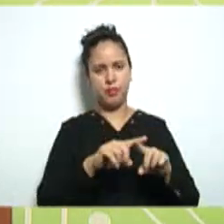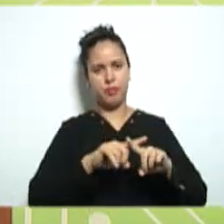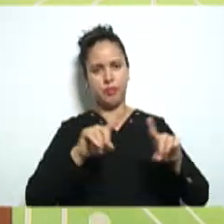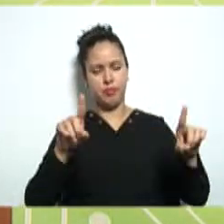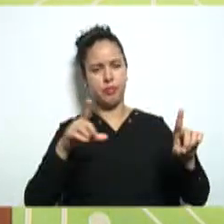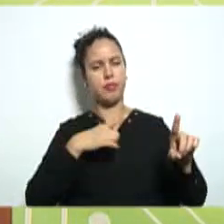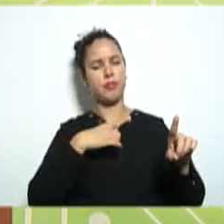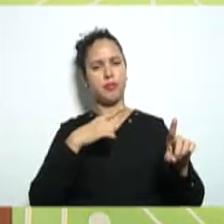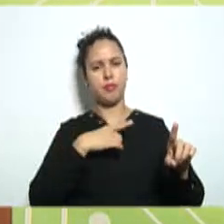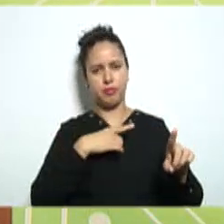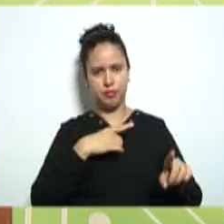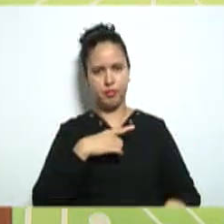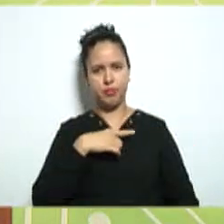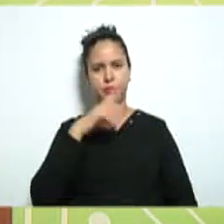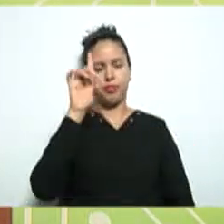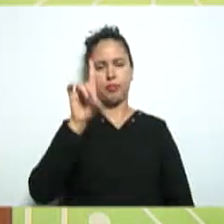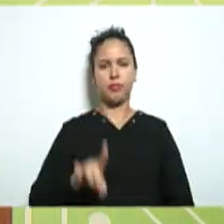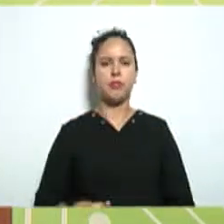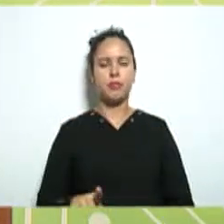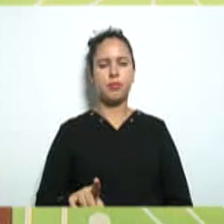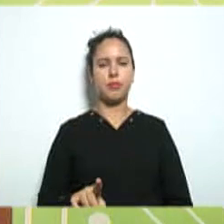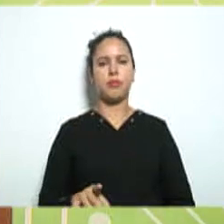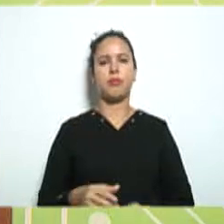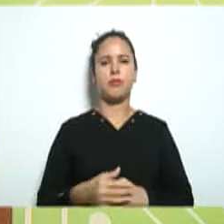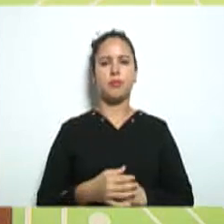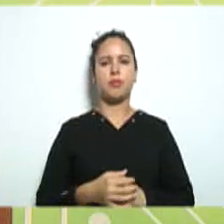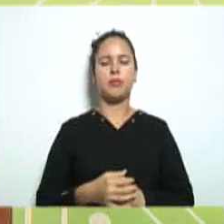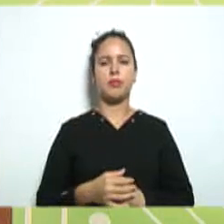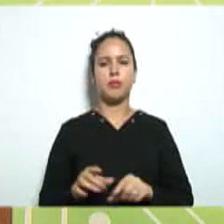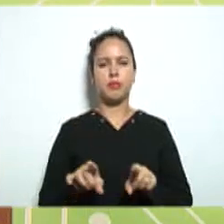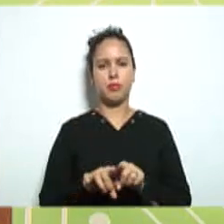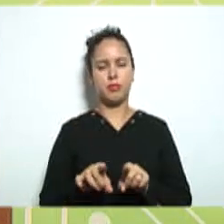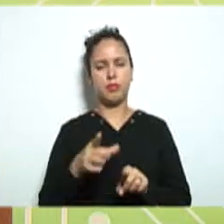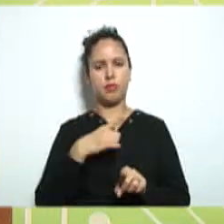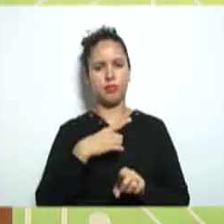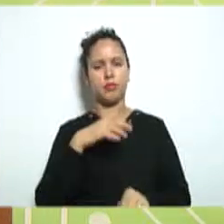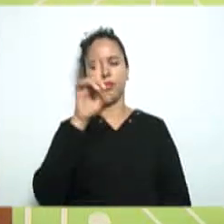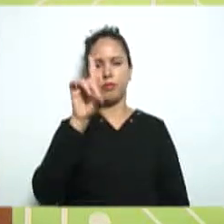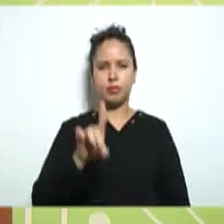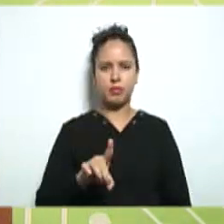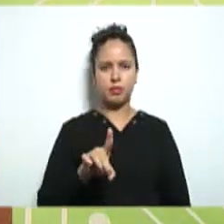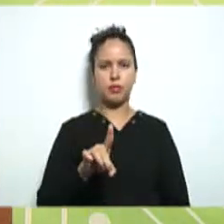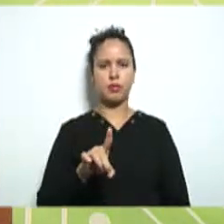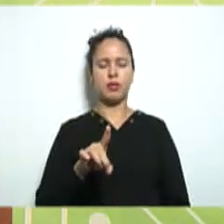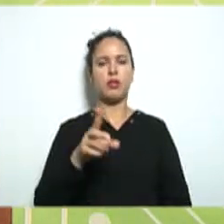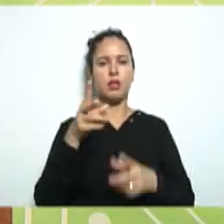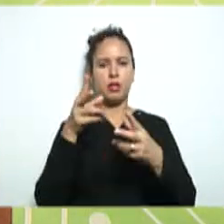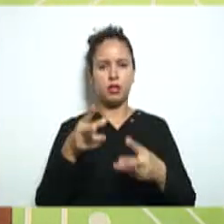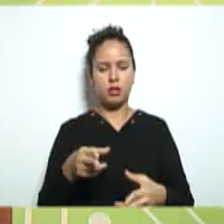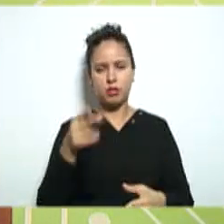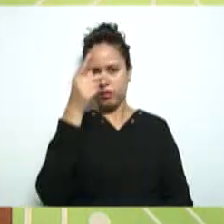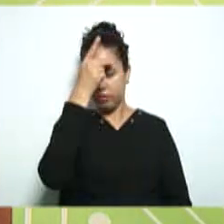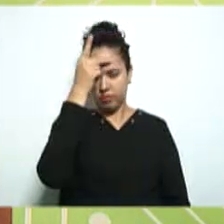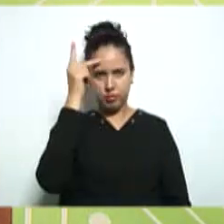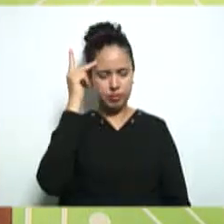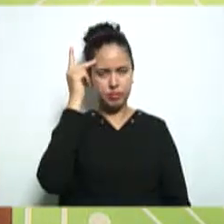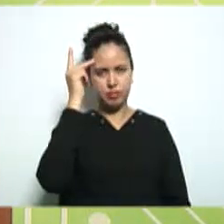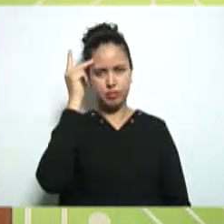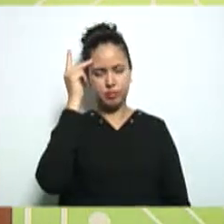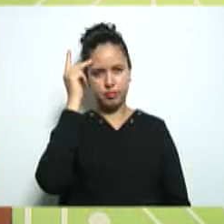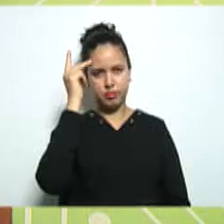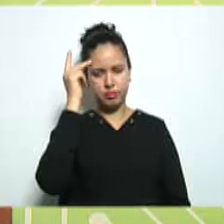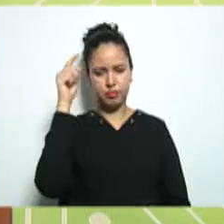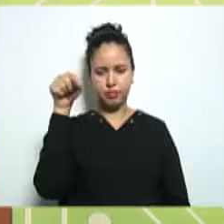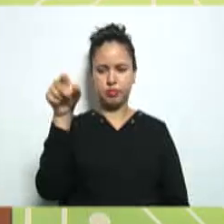também tenho direitos. Quando eu tenho deveres, eu também tenho direitos. Da mesma forma, o empregador, ele tem direitos e